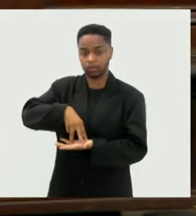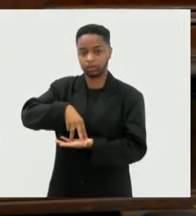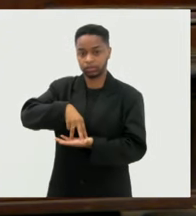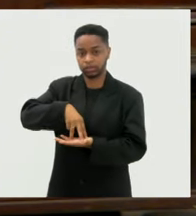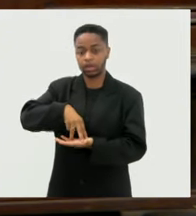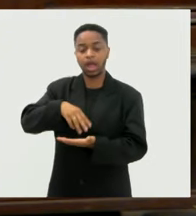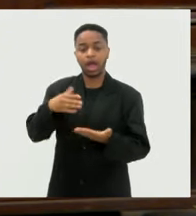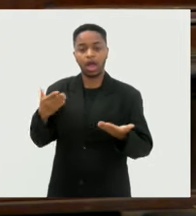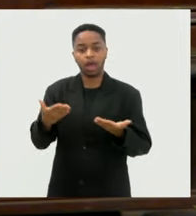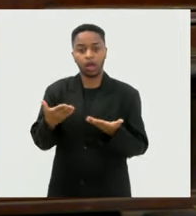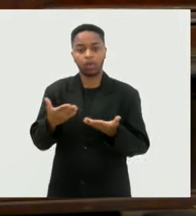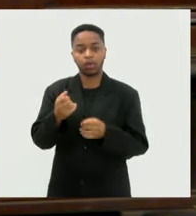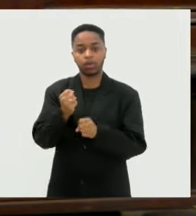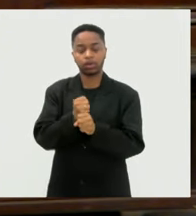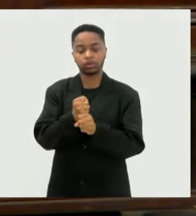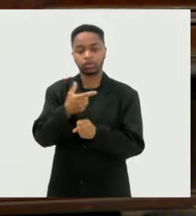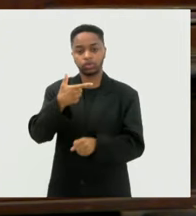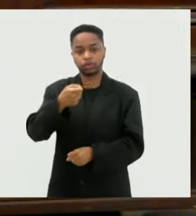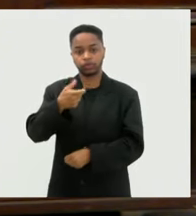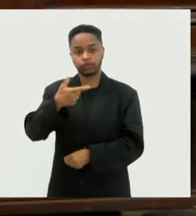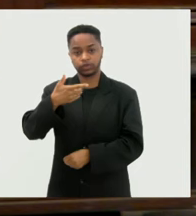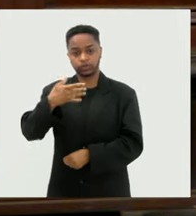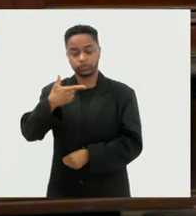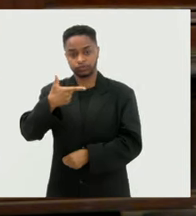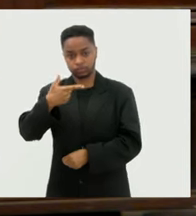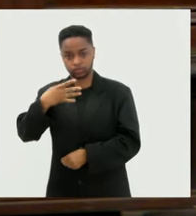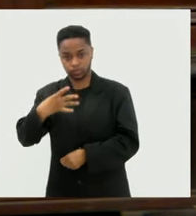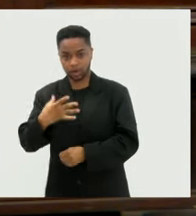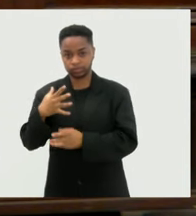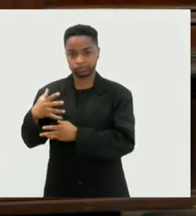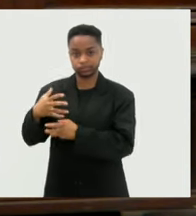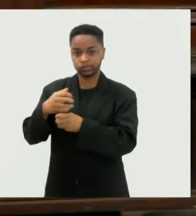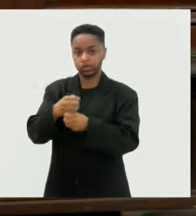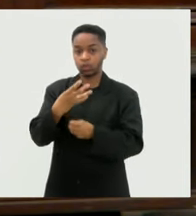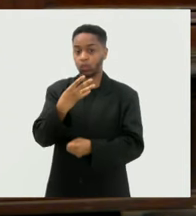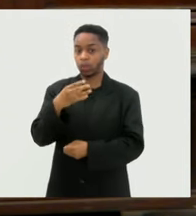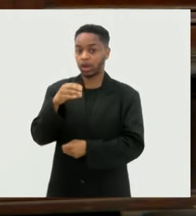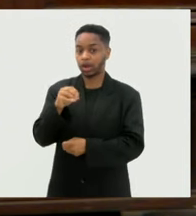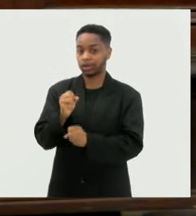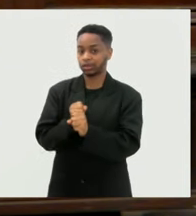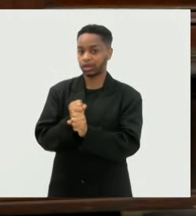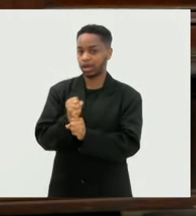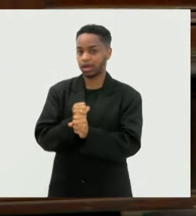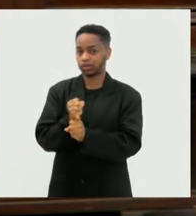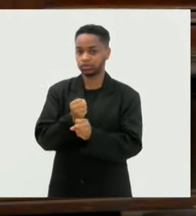completa esse ano 40 anos.